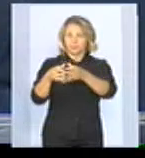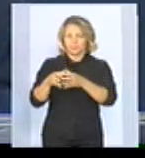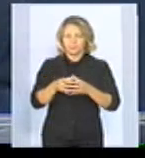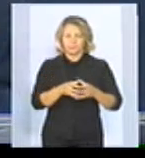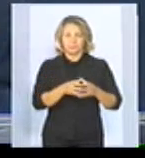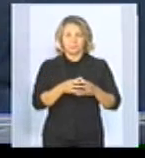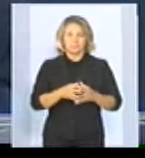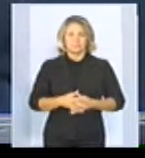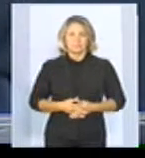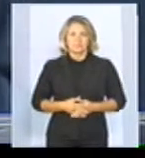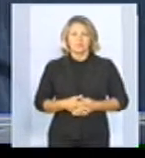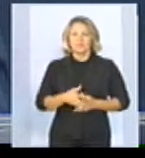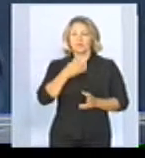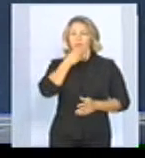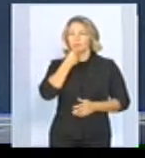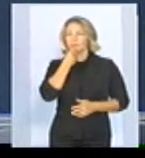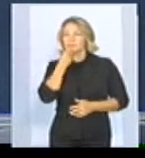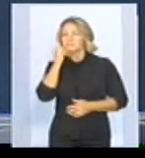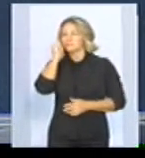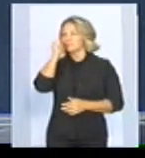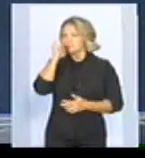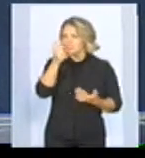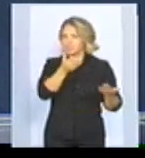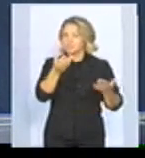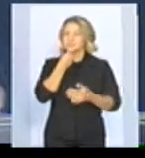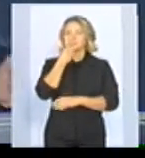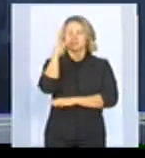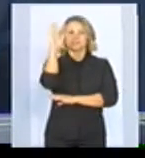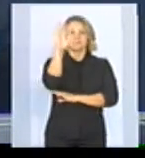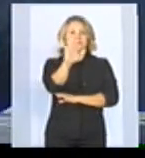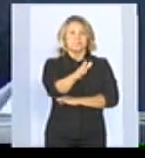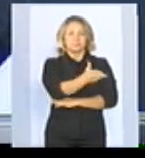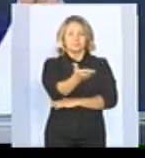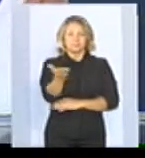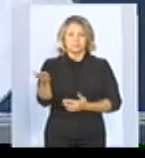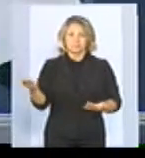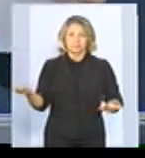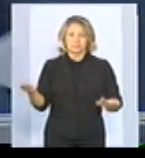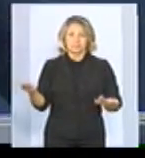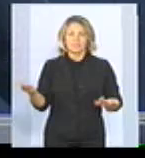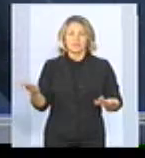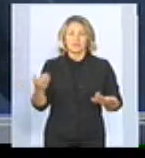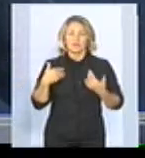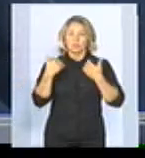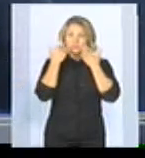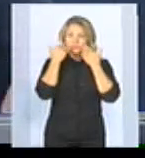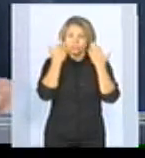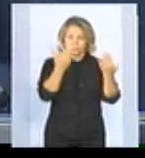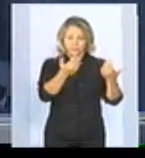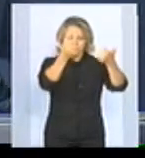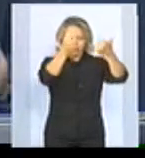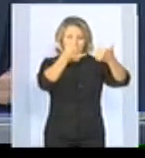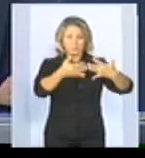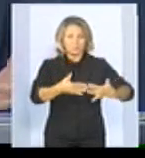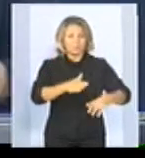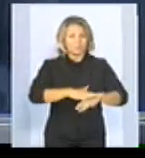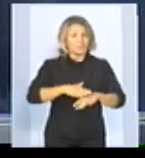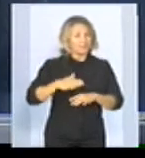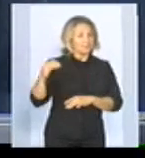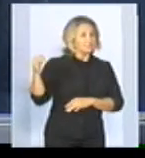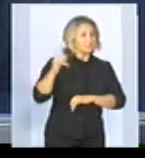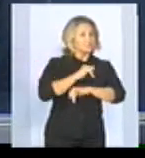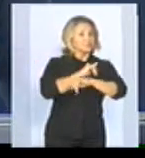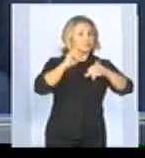setor senhoras e senhores boa tarde eu trago aqui muito mais informa sobre o